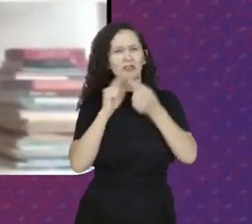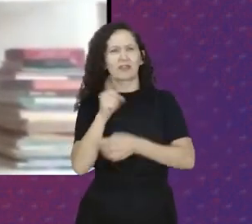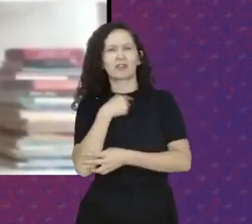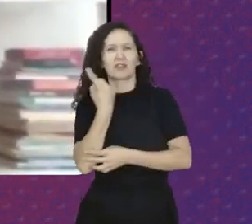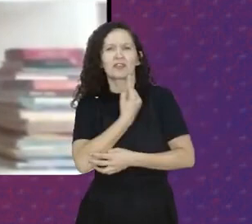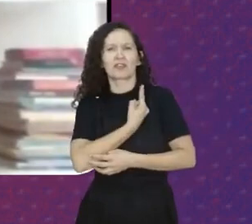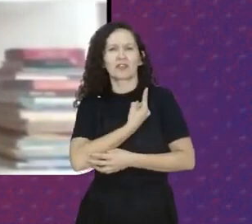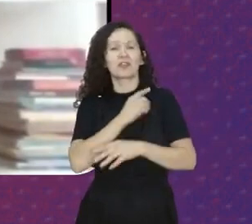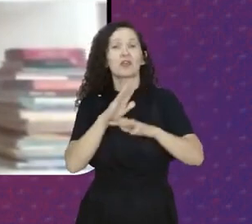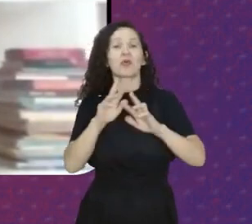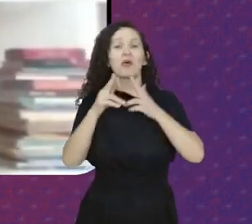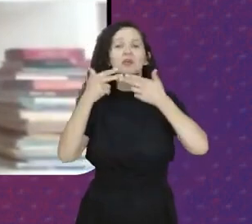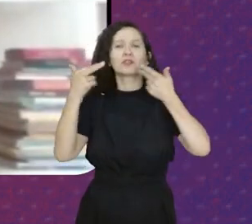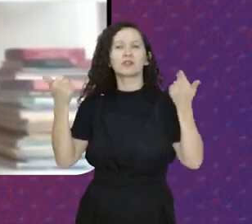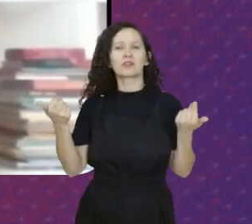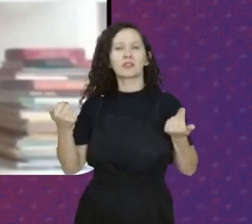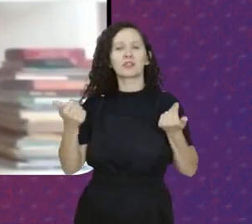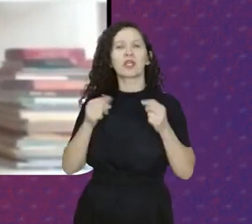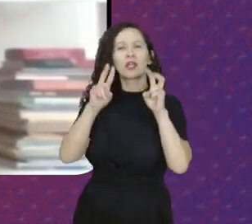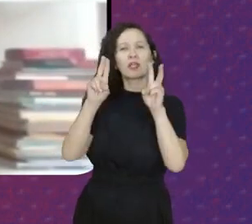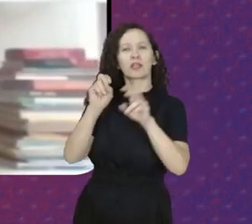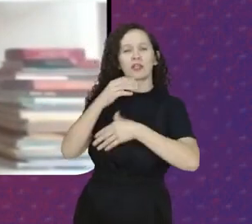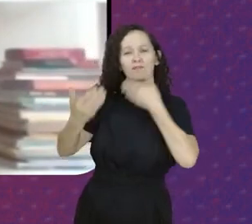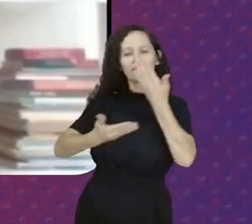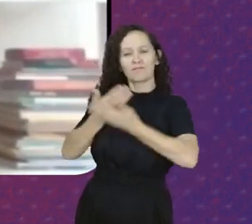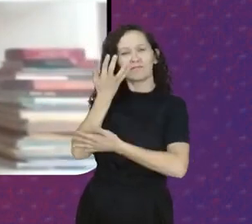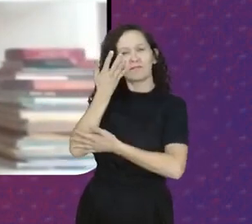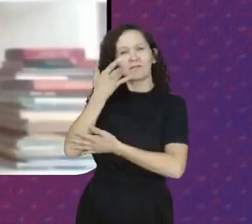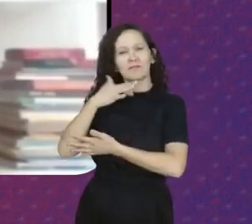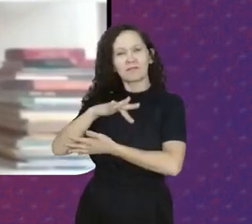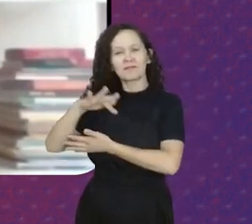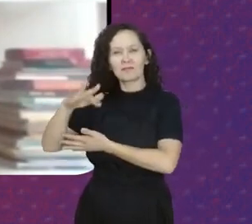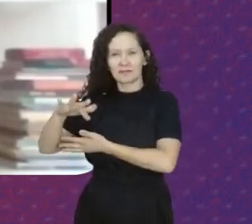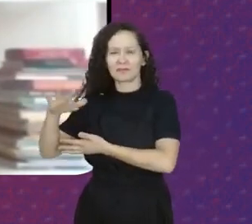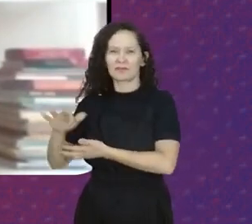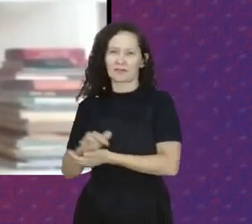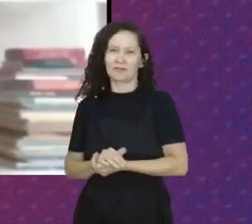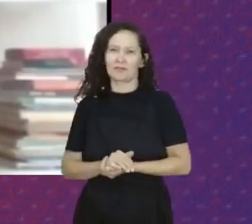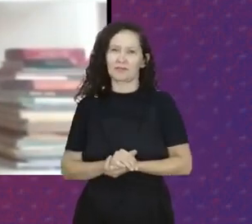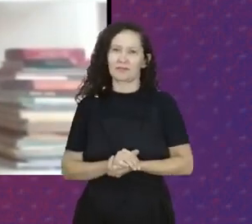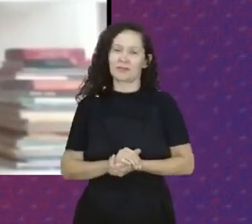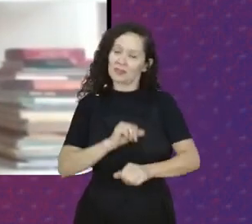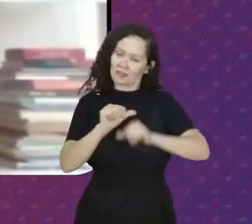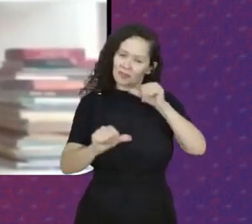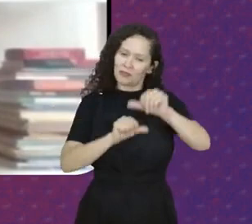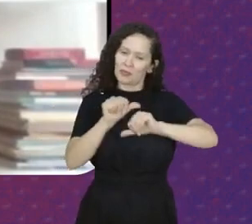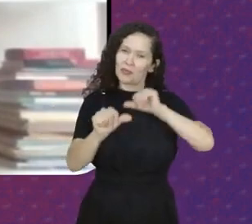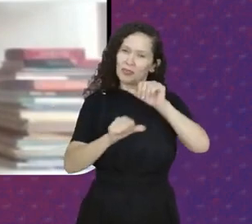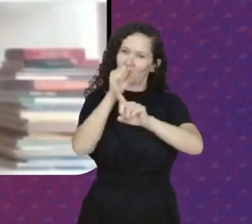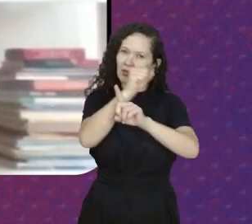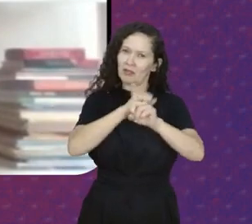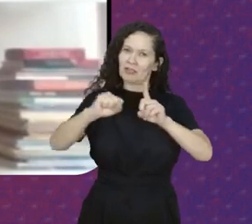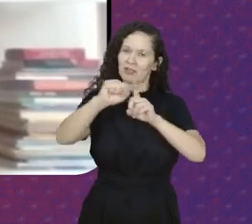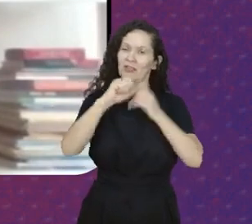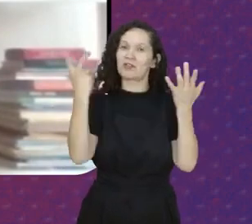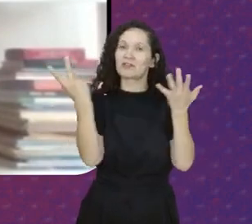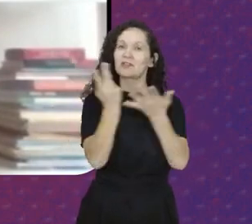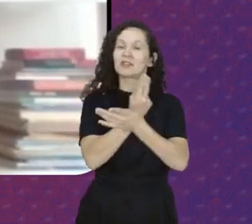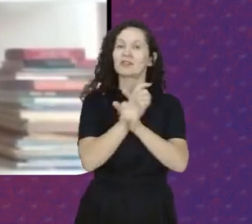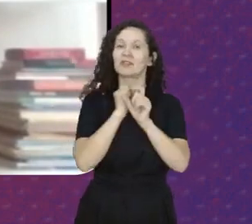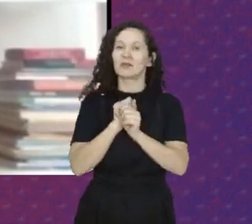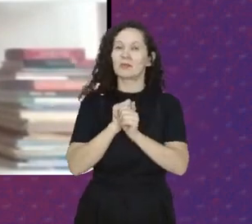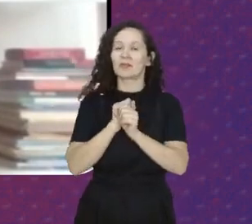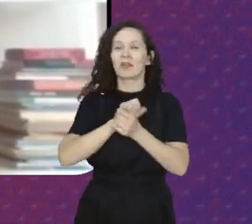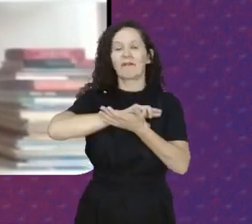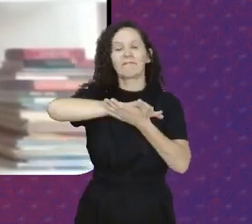essas novidades em termos da socialização da criança. Essas mudanças elas foram devidas à ação